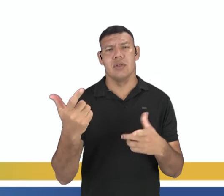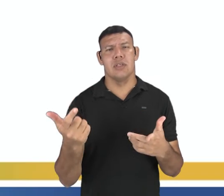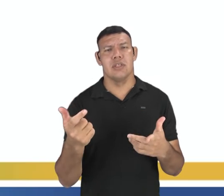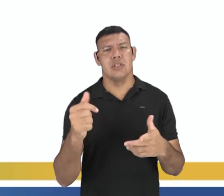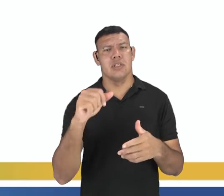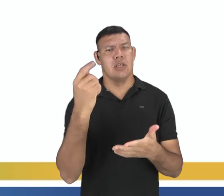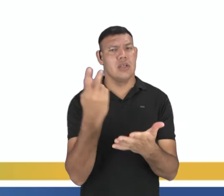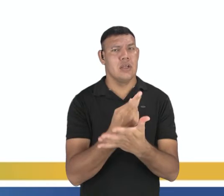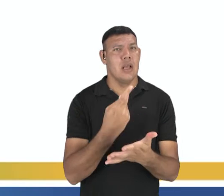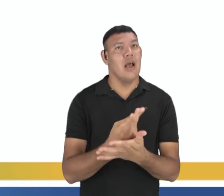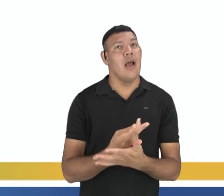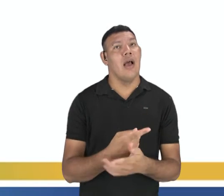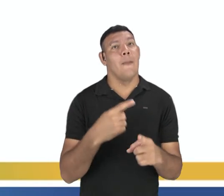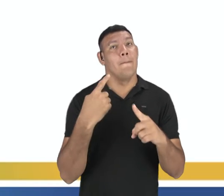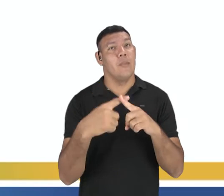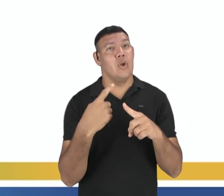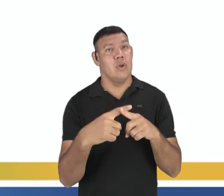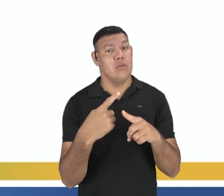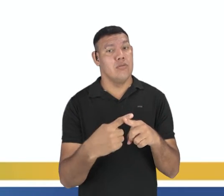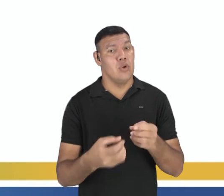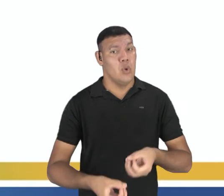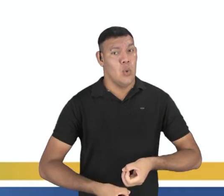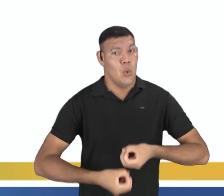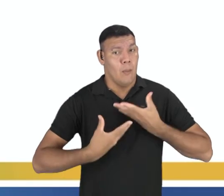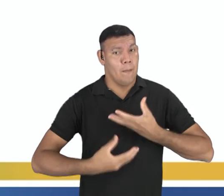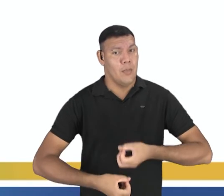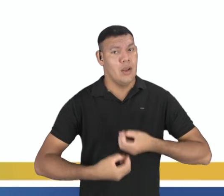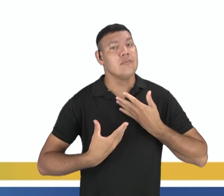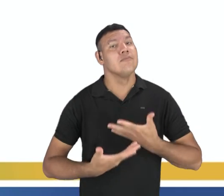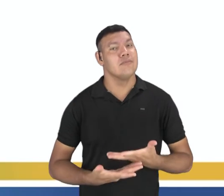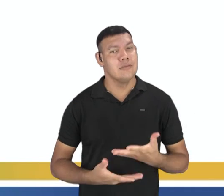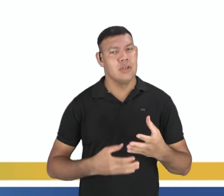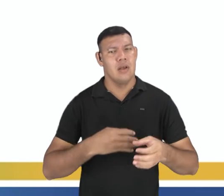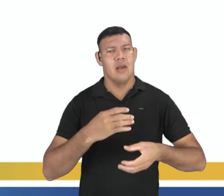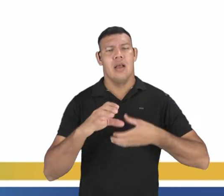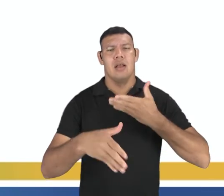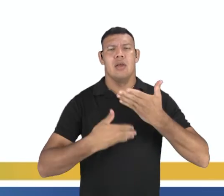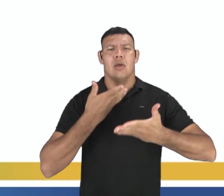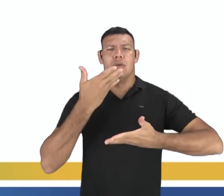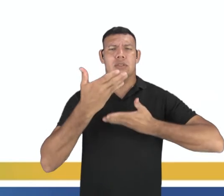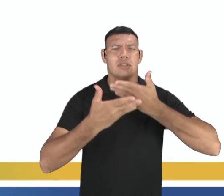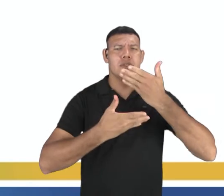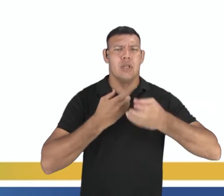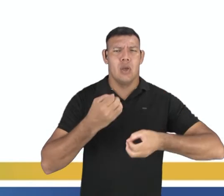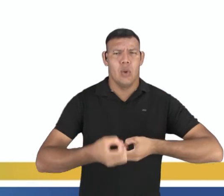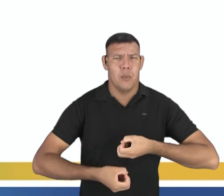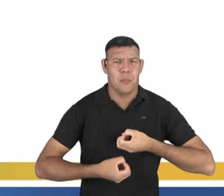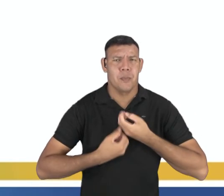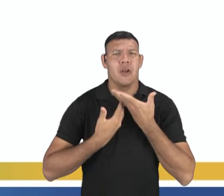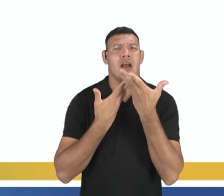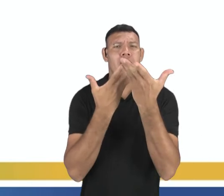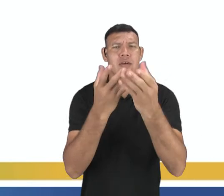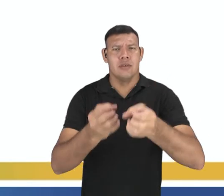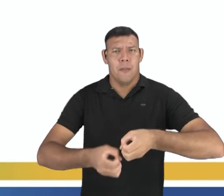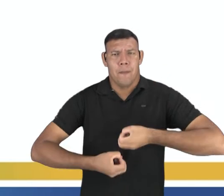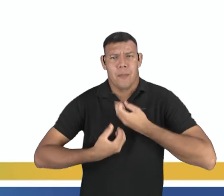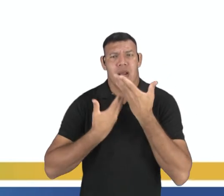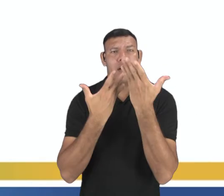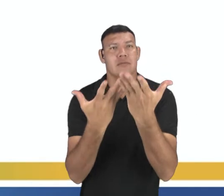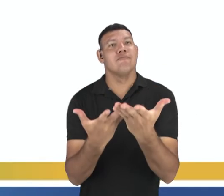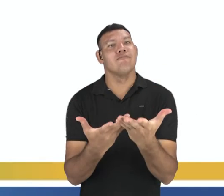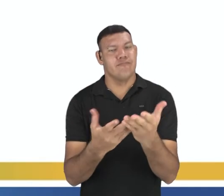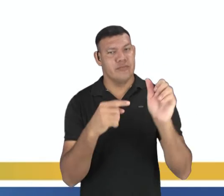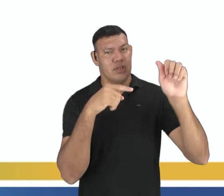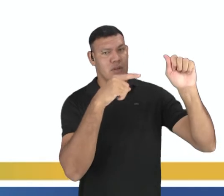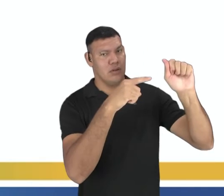de teatro. E não, na época, os poemas eram feitos para serem cantados. Então, essa letra A seria a